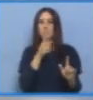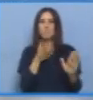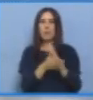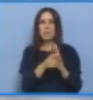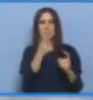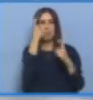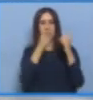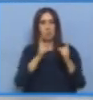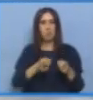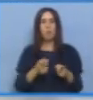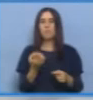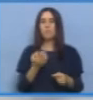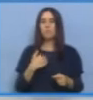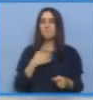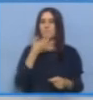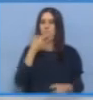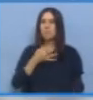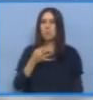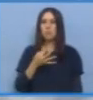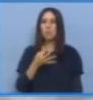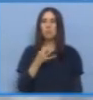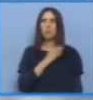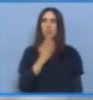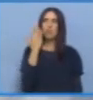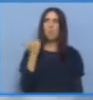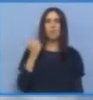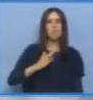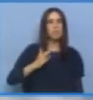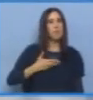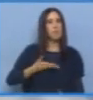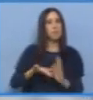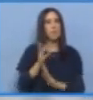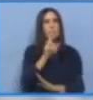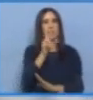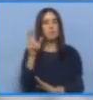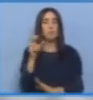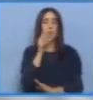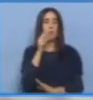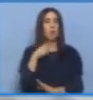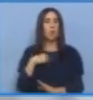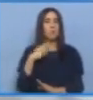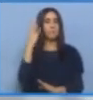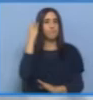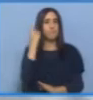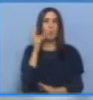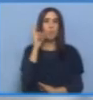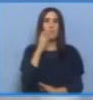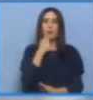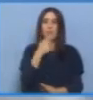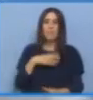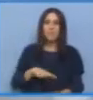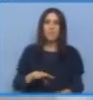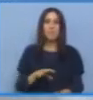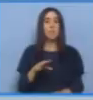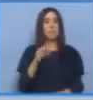discernimento. Mas, de facto, eu acredito que o Senhor me chamava já há algum tempo para ir em missão, só que nós estamos sempre surdos, só ouvimos o que queremos. E